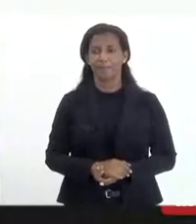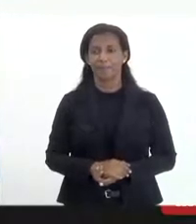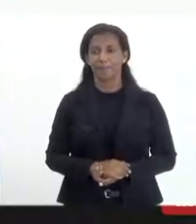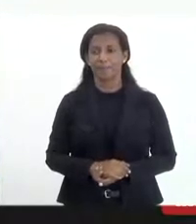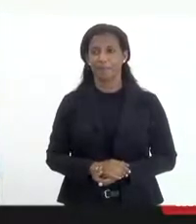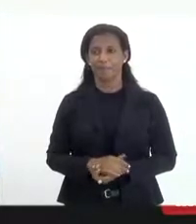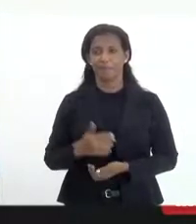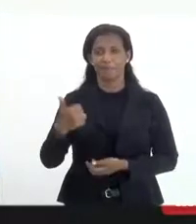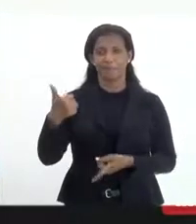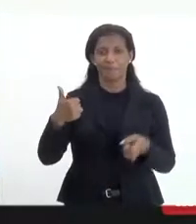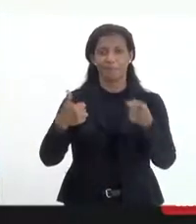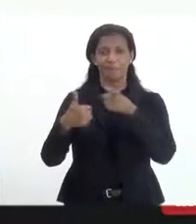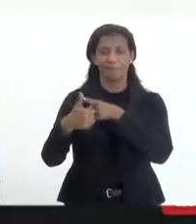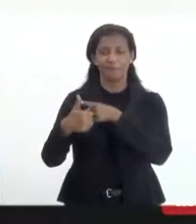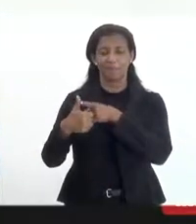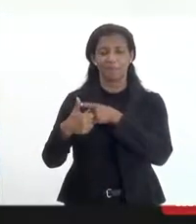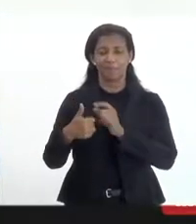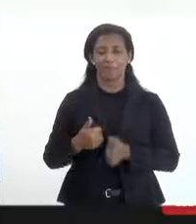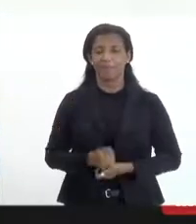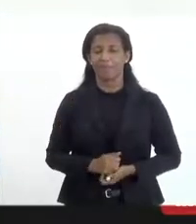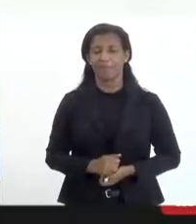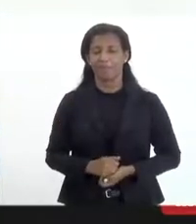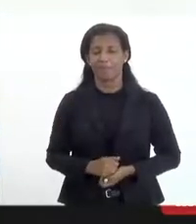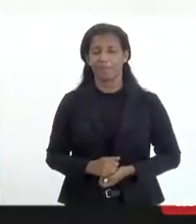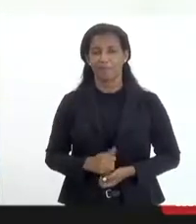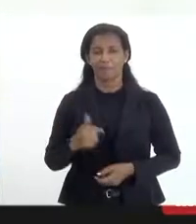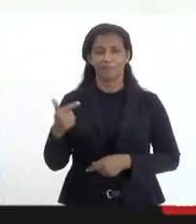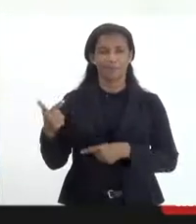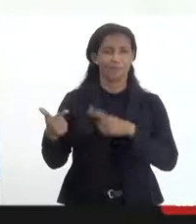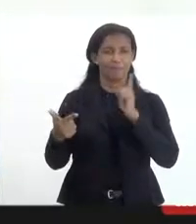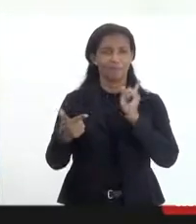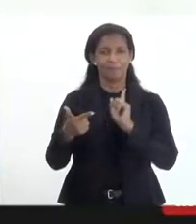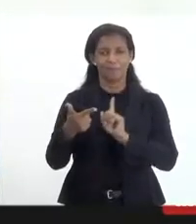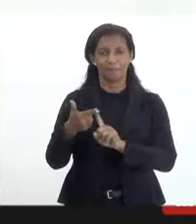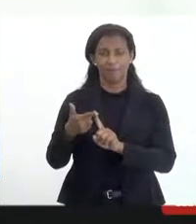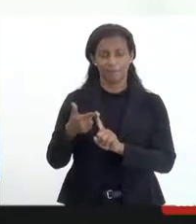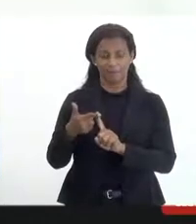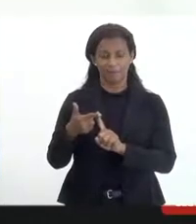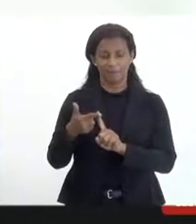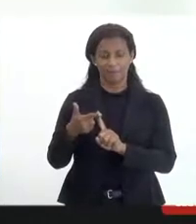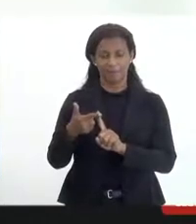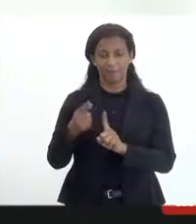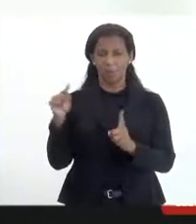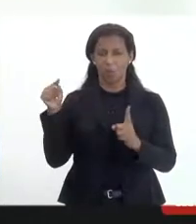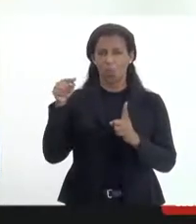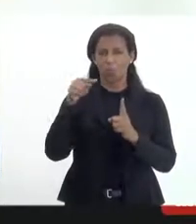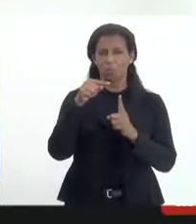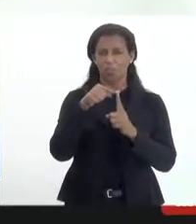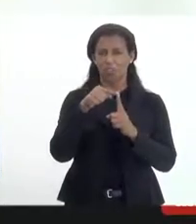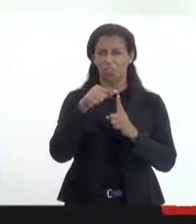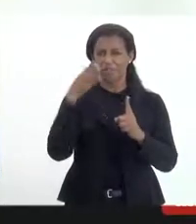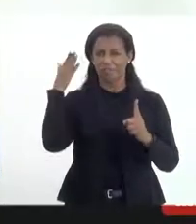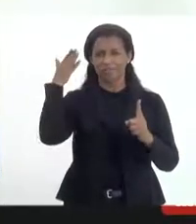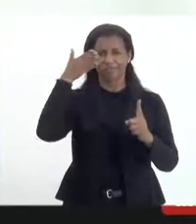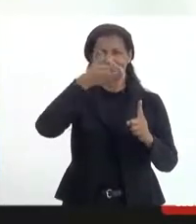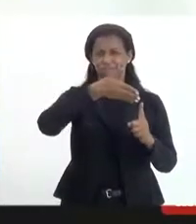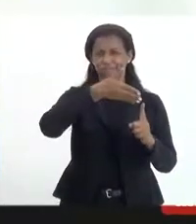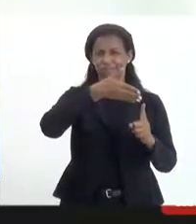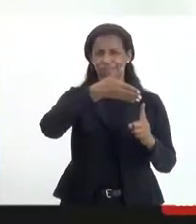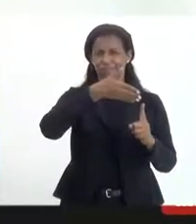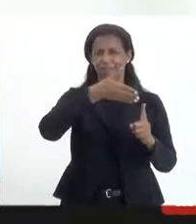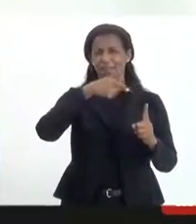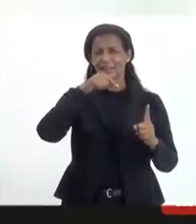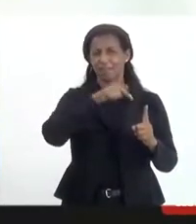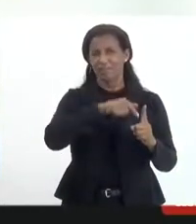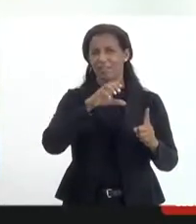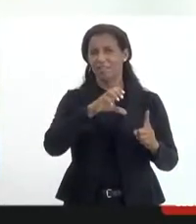o primeiro ponto. O segundo ponto, que é o objetivo central dessa